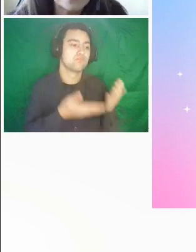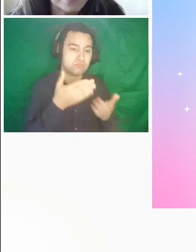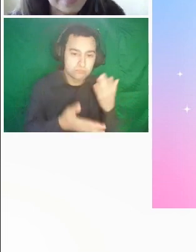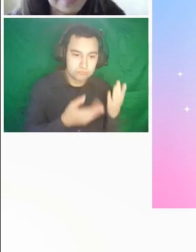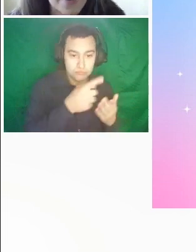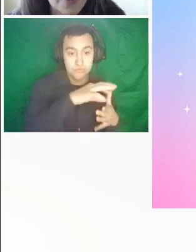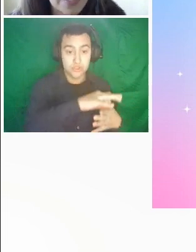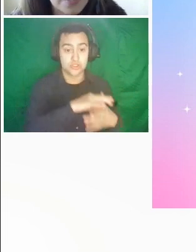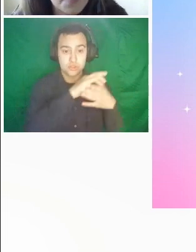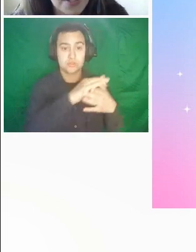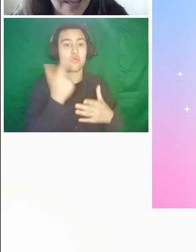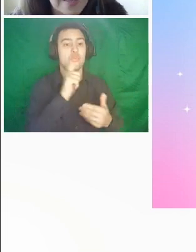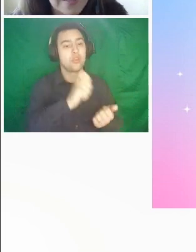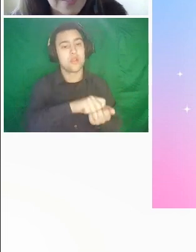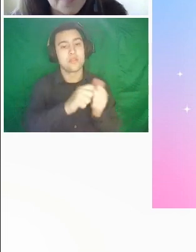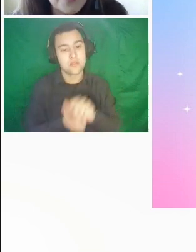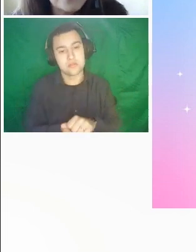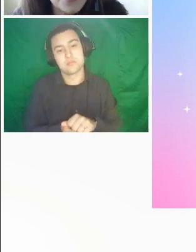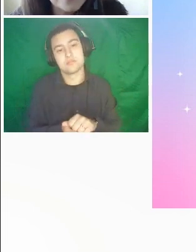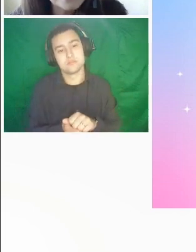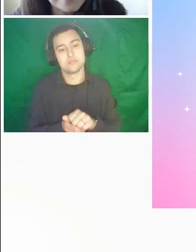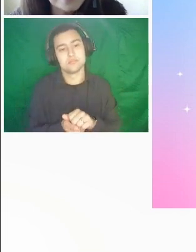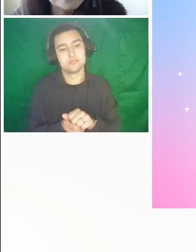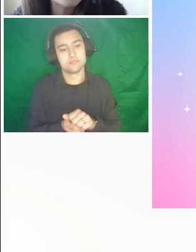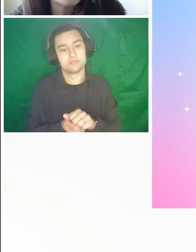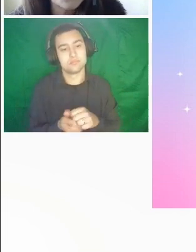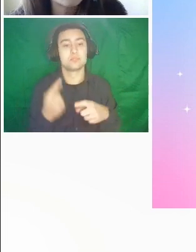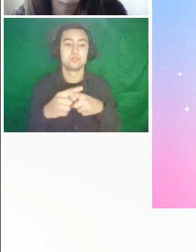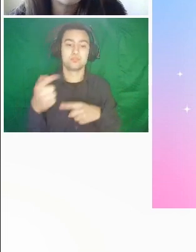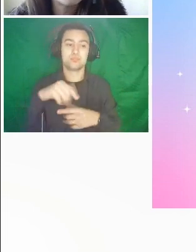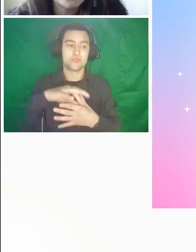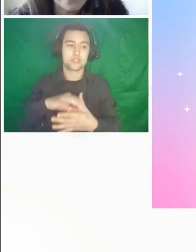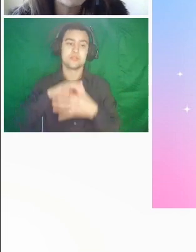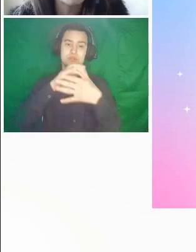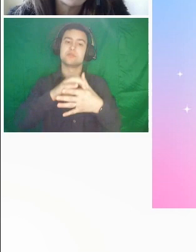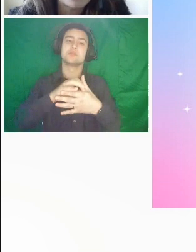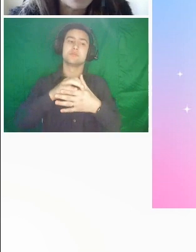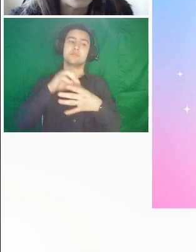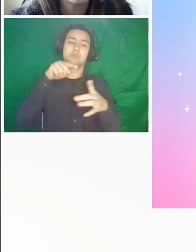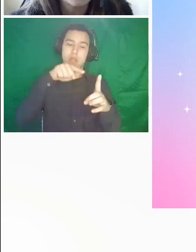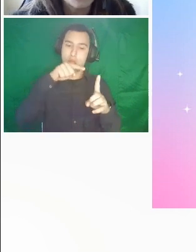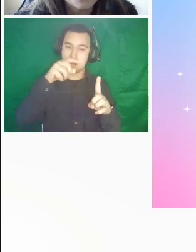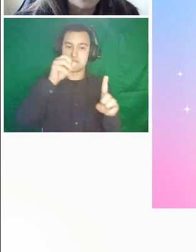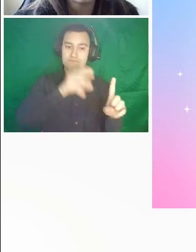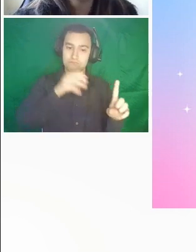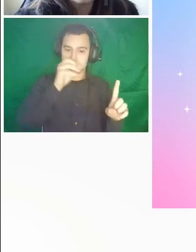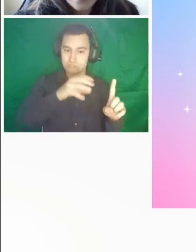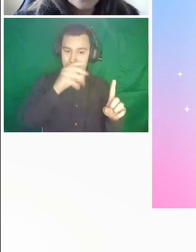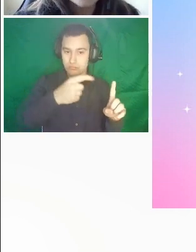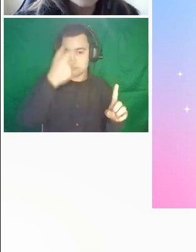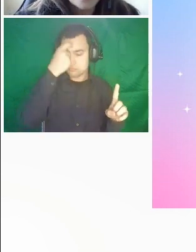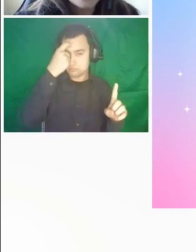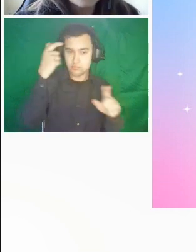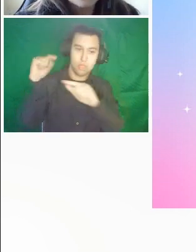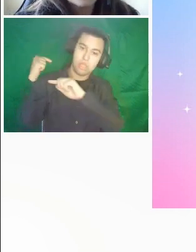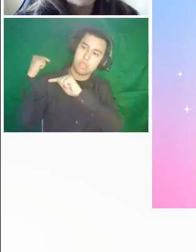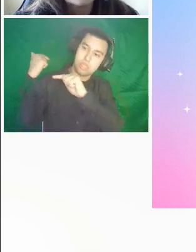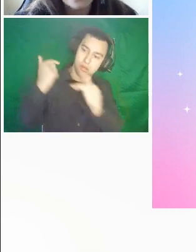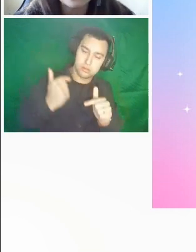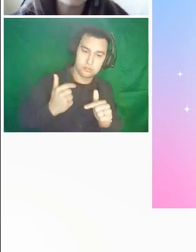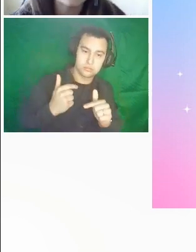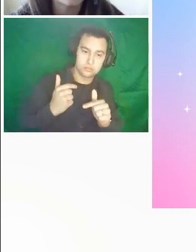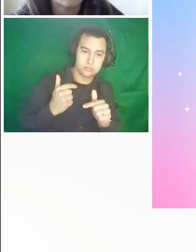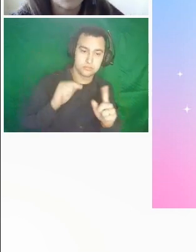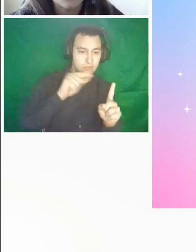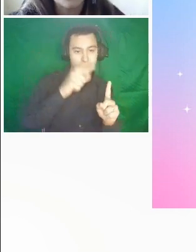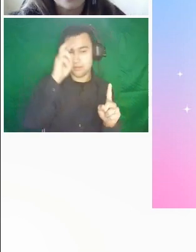fazerem essa transição por quê Porque as nossas lideranças foram ensinadas a trabalhar no modelo da era industrial